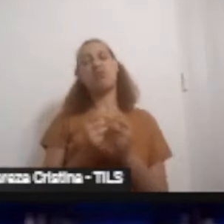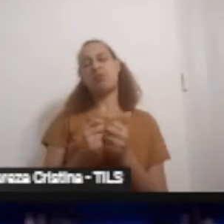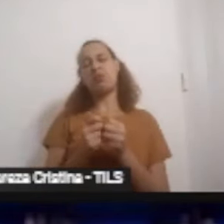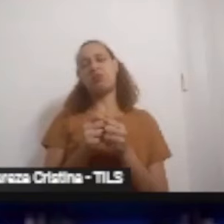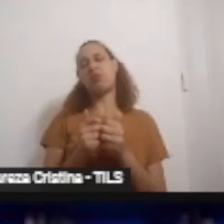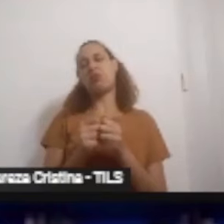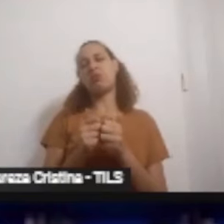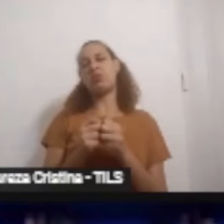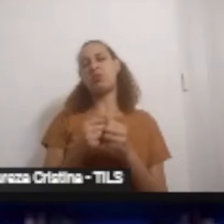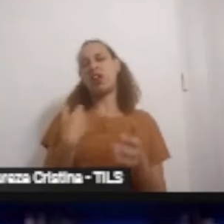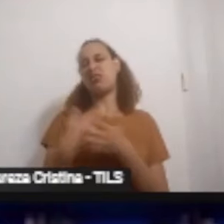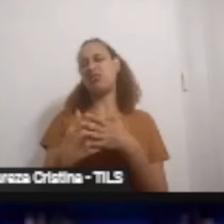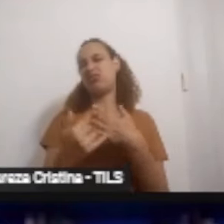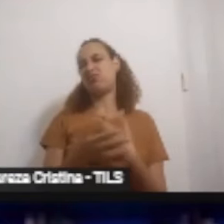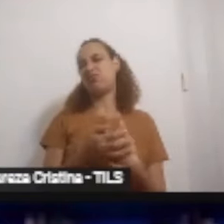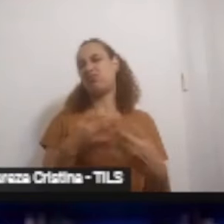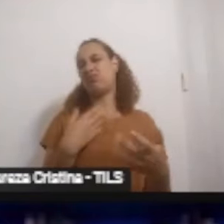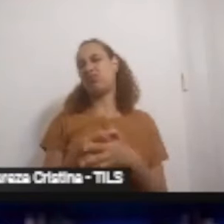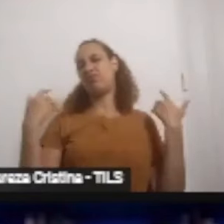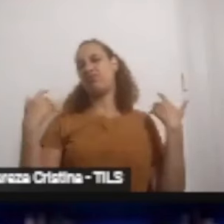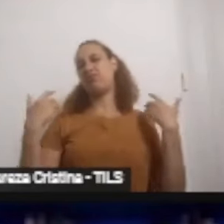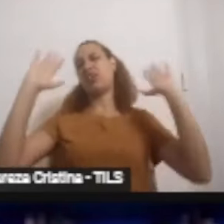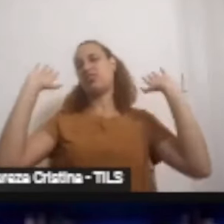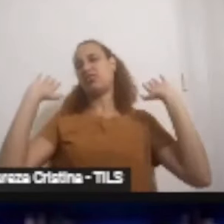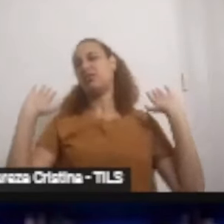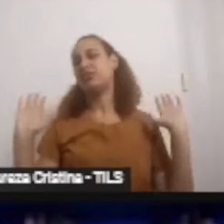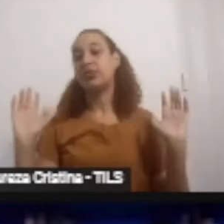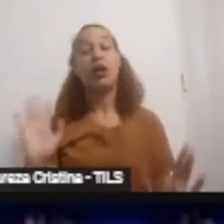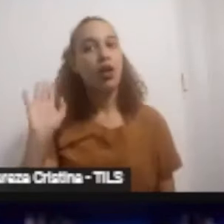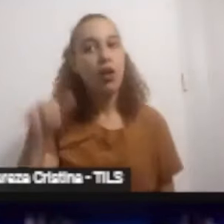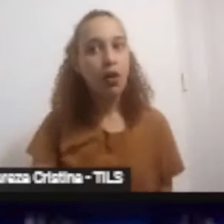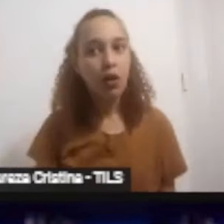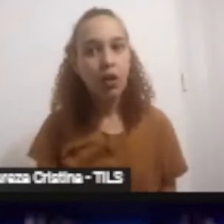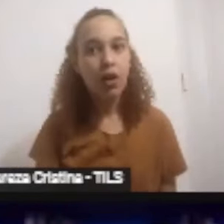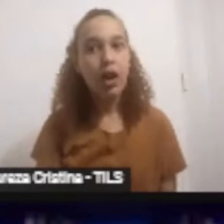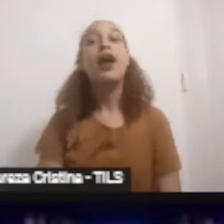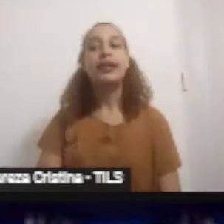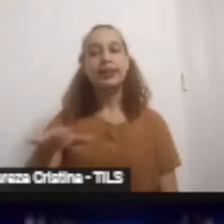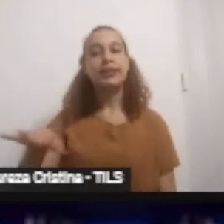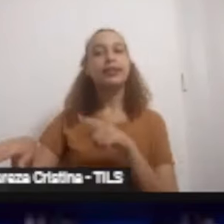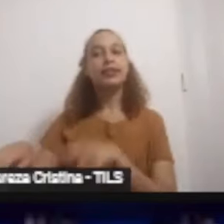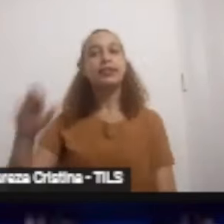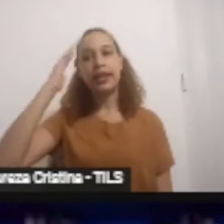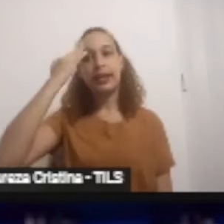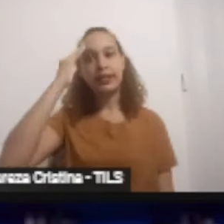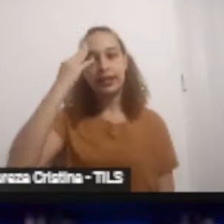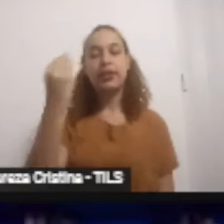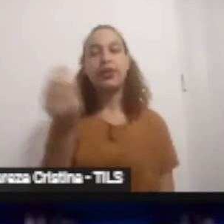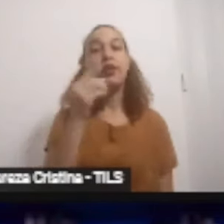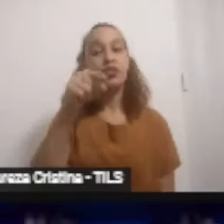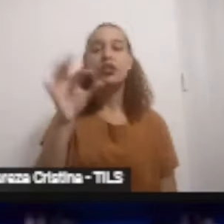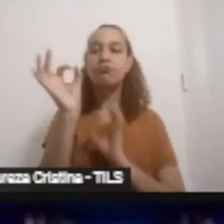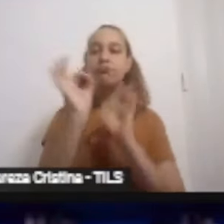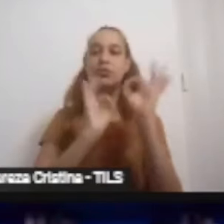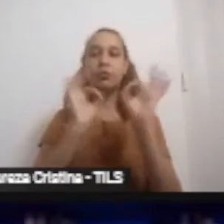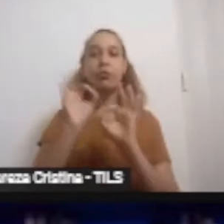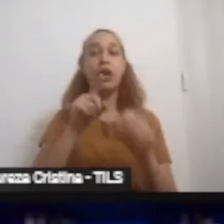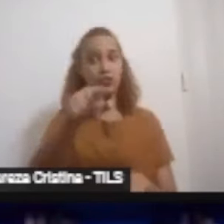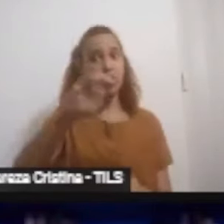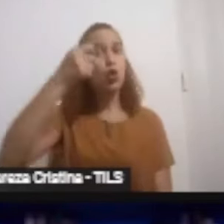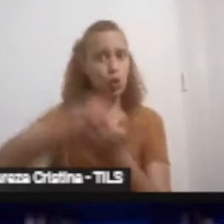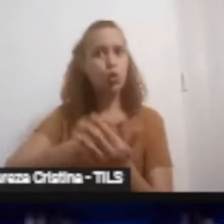se eu não fizer a tarefa de novo, vai ser qualquer coisa. Gente, a criança, ela só vai entender se você organizar e você cumprir.